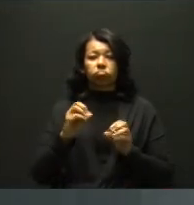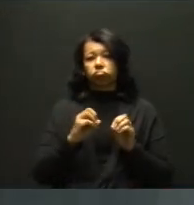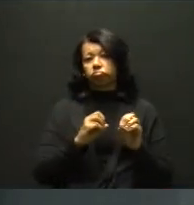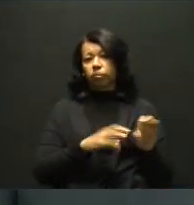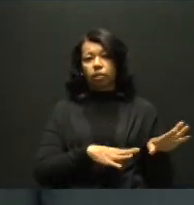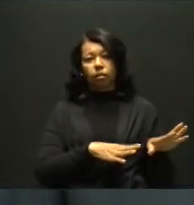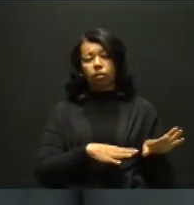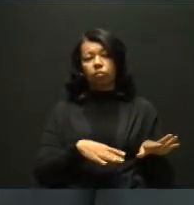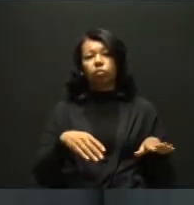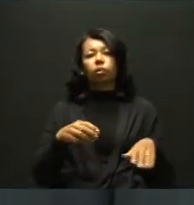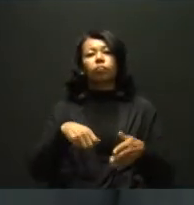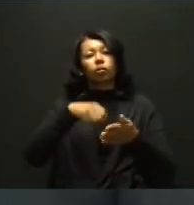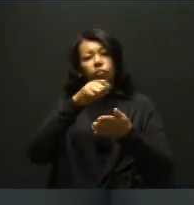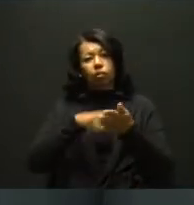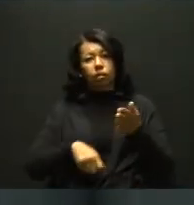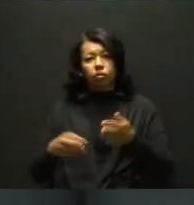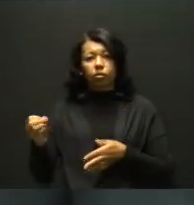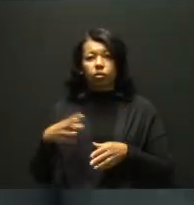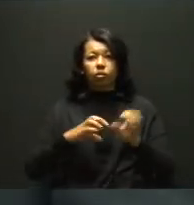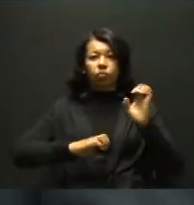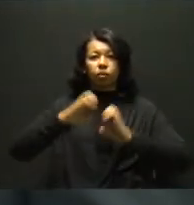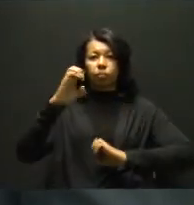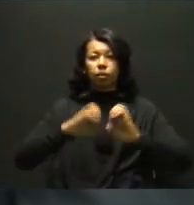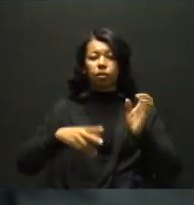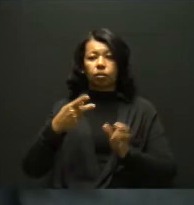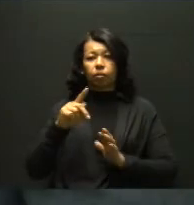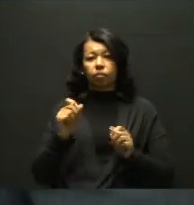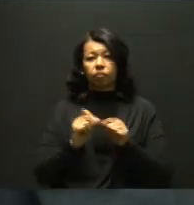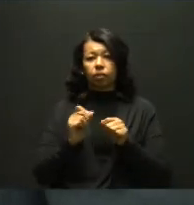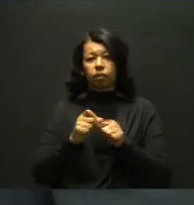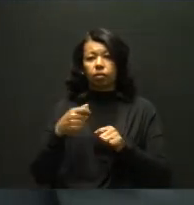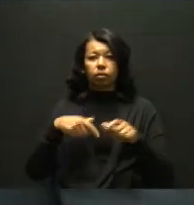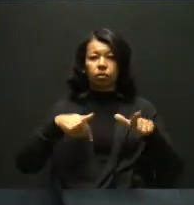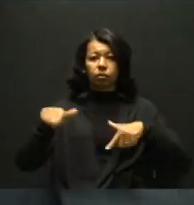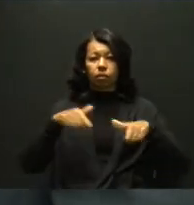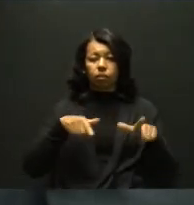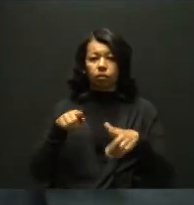contratação e serviços